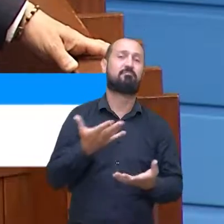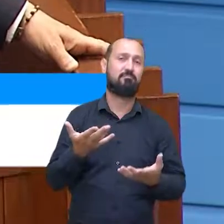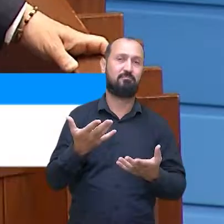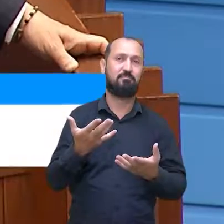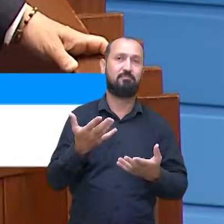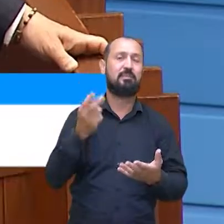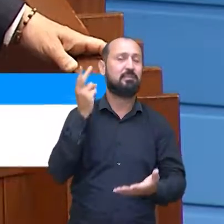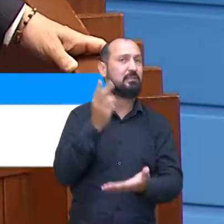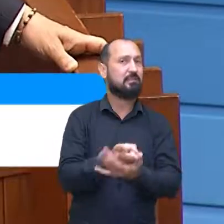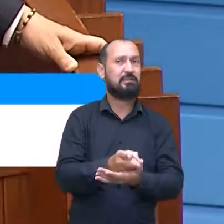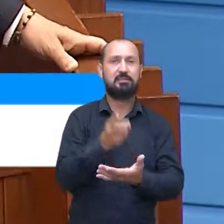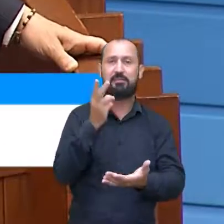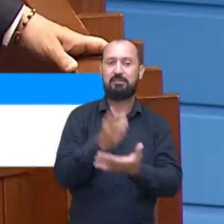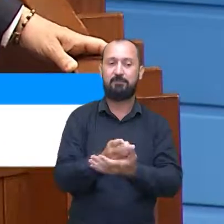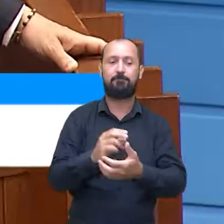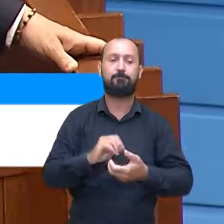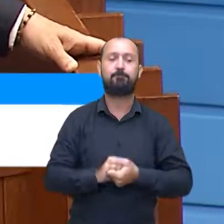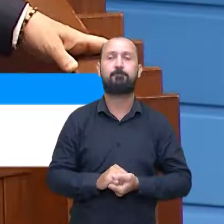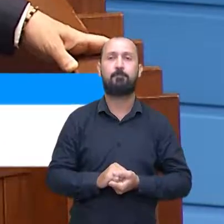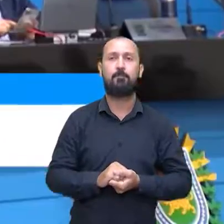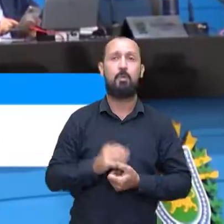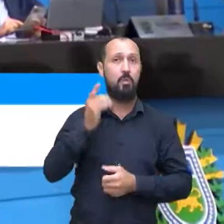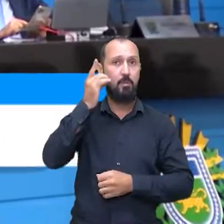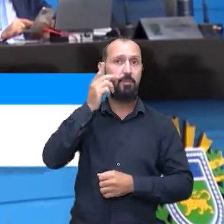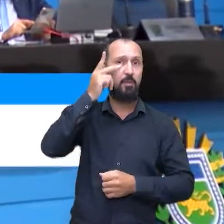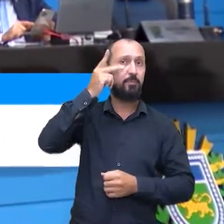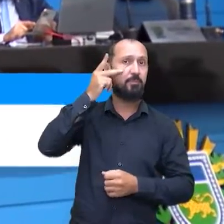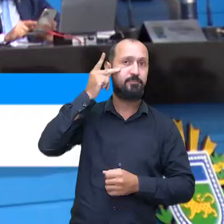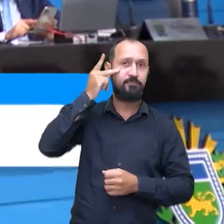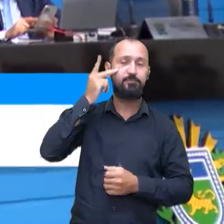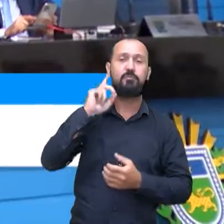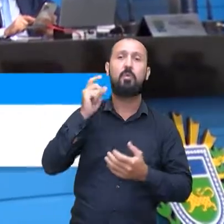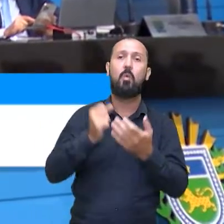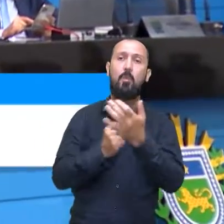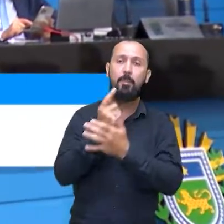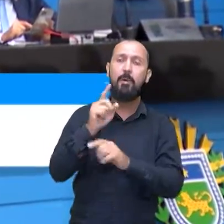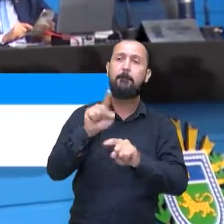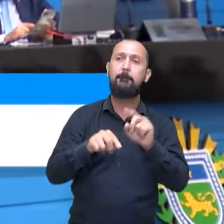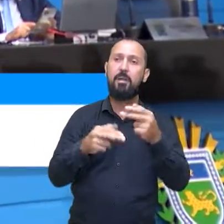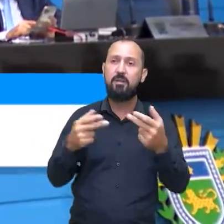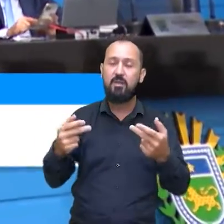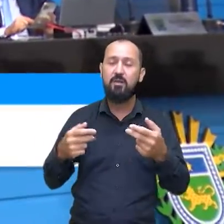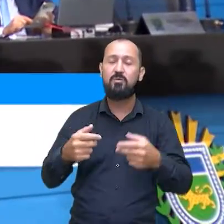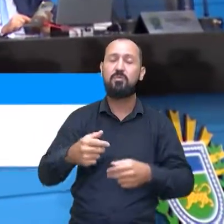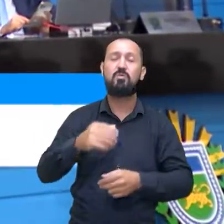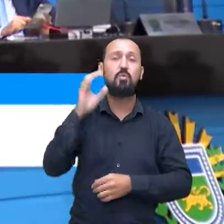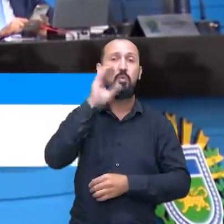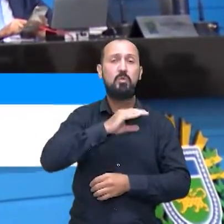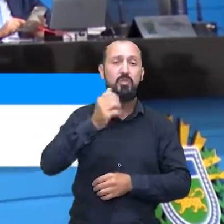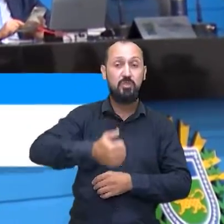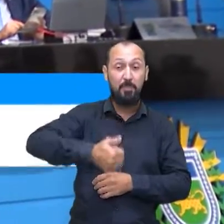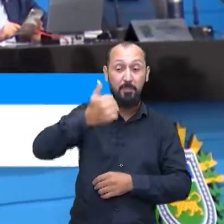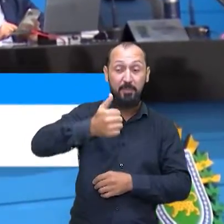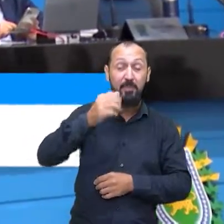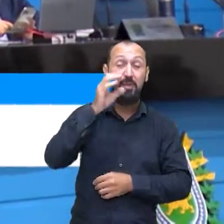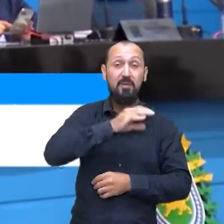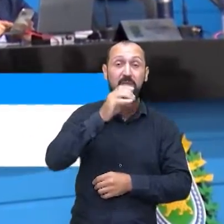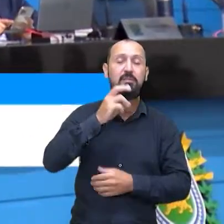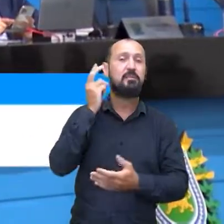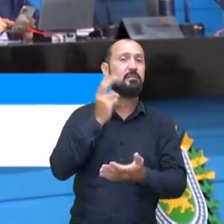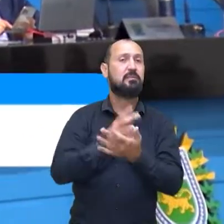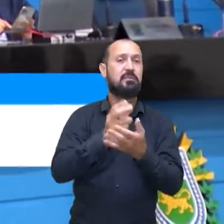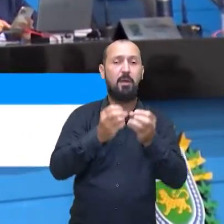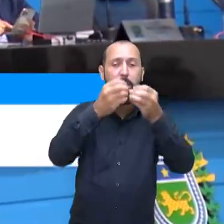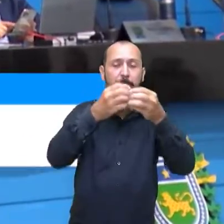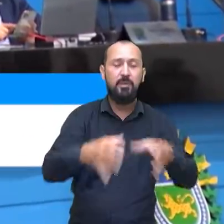de preços constante. De acordo com Pedro Kemp, a compra de produtos de primeira necessidade